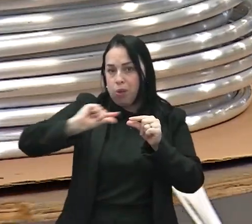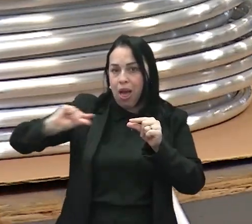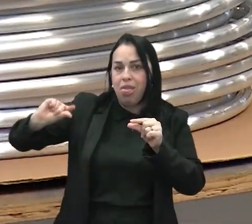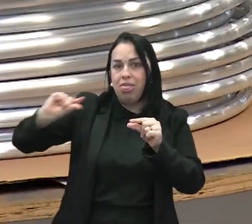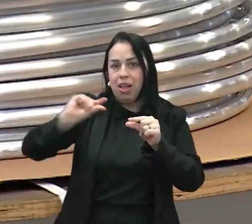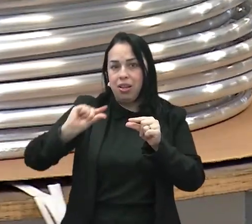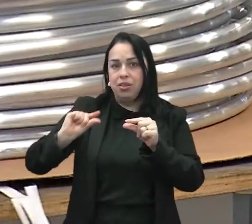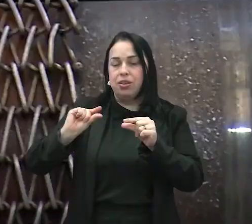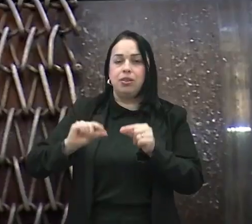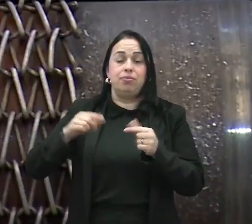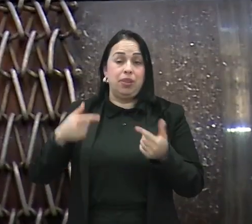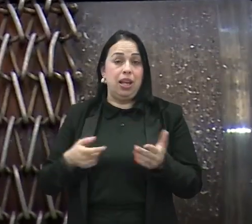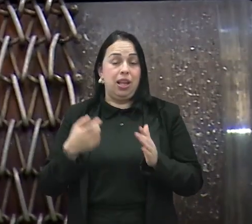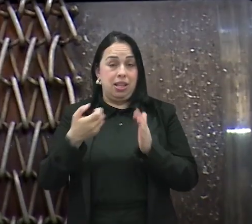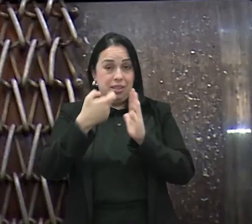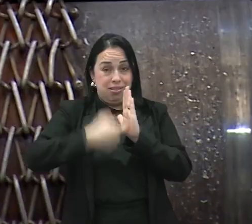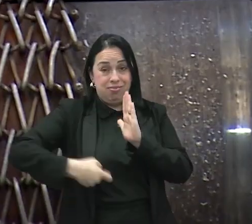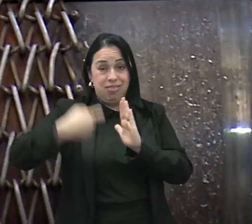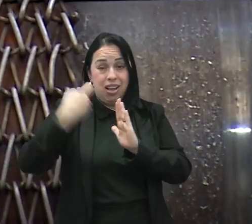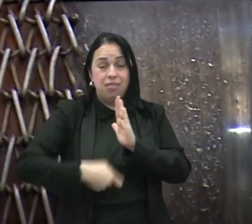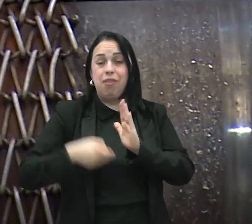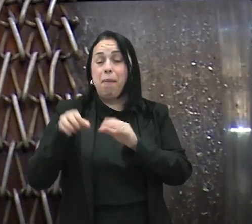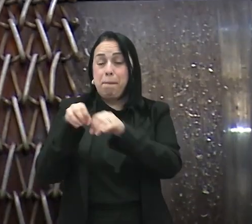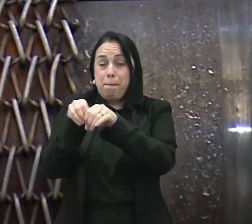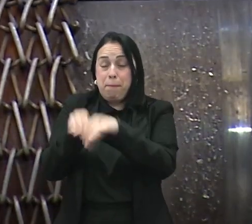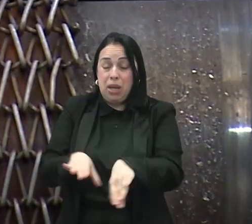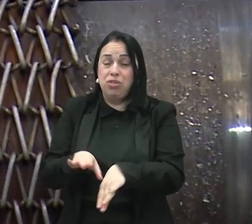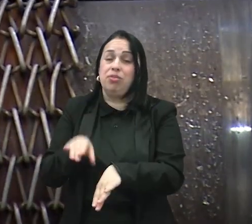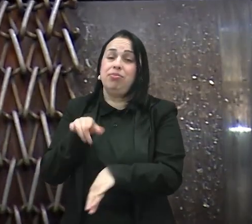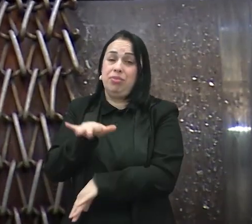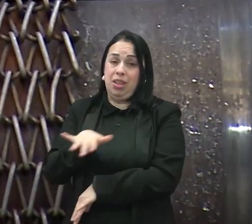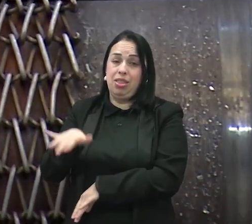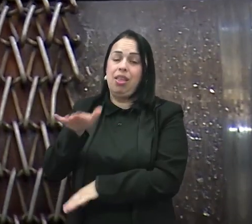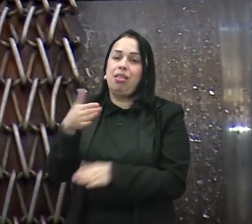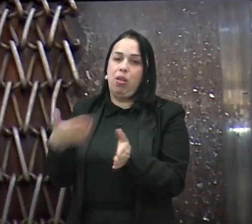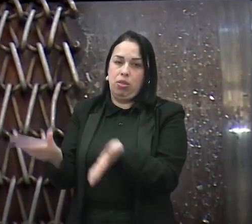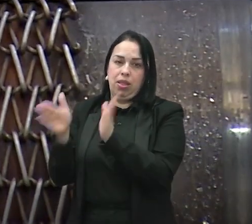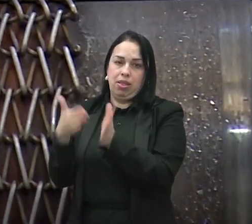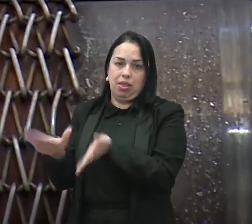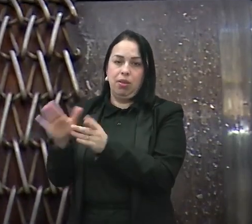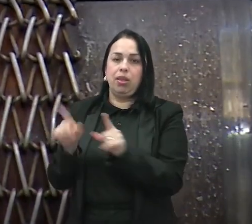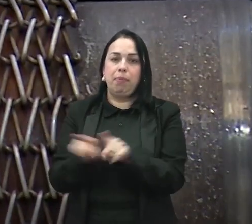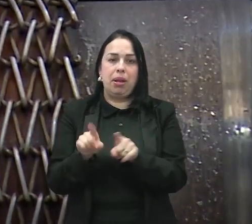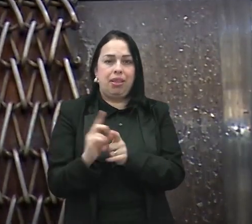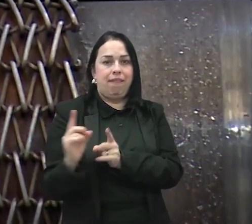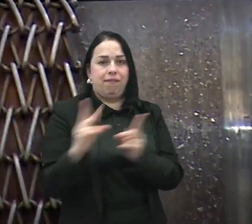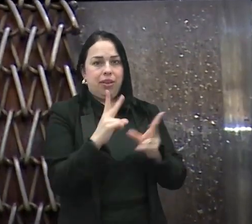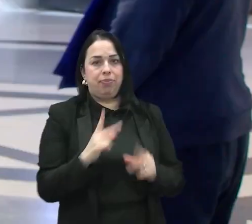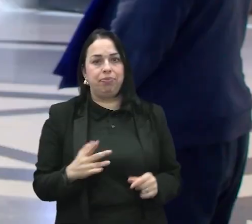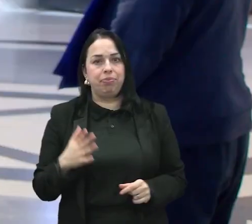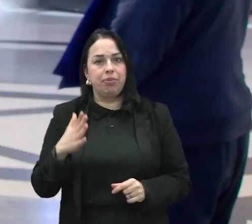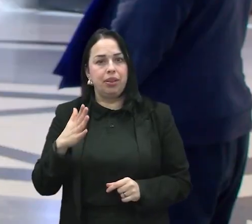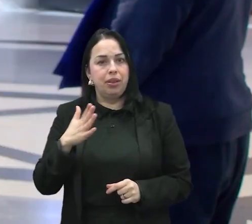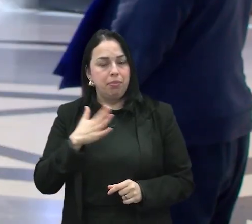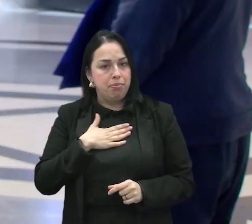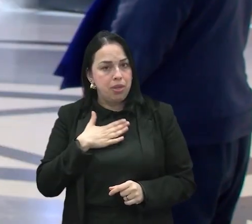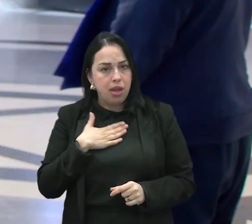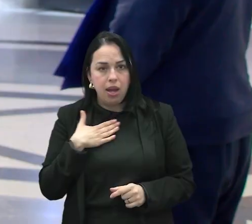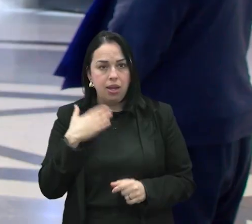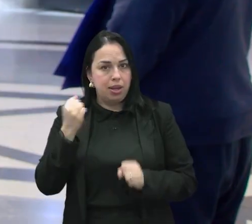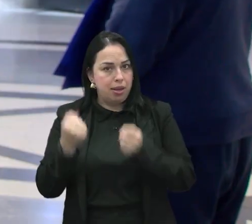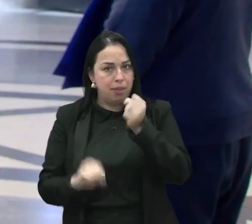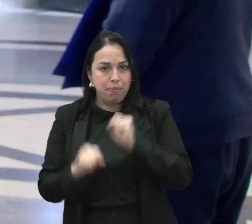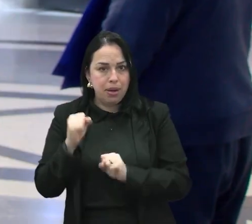ventilação feitos de aço, o tarifaço poderá trazer prejuízos diretos na produção e exportação. Minha empresa está no setor